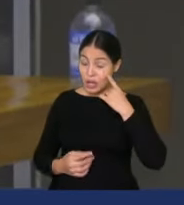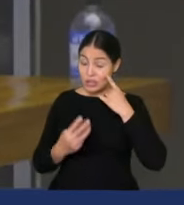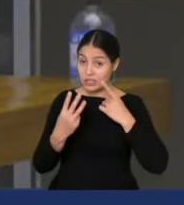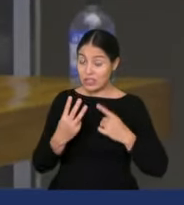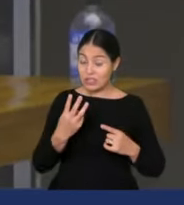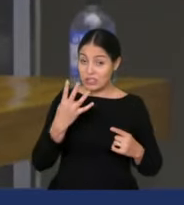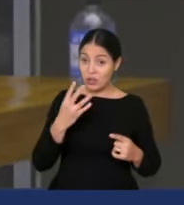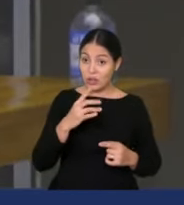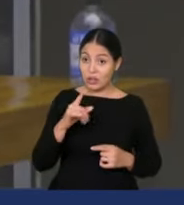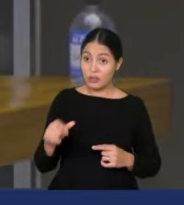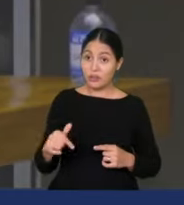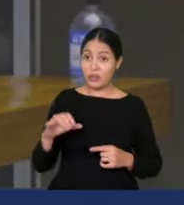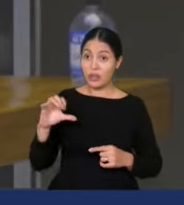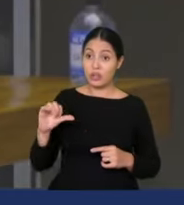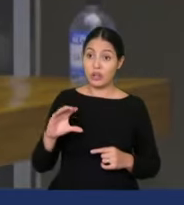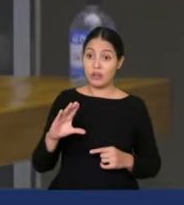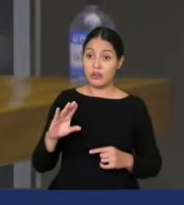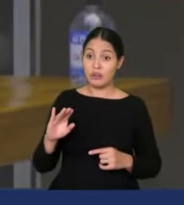34,9 bilhões